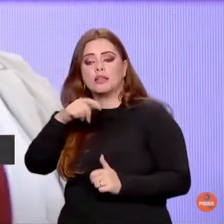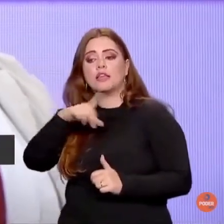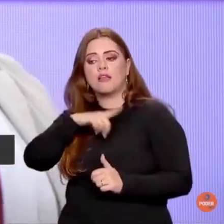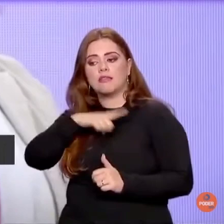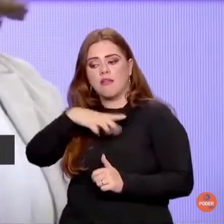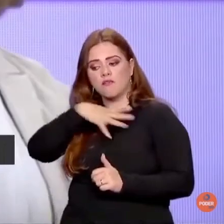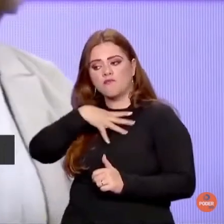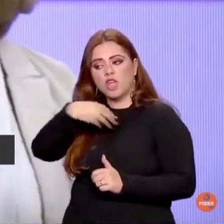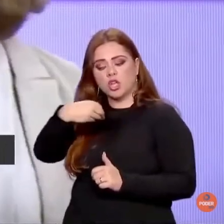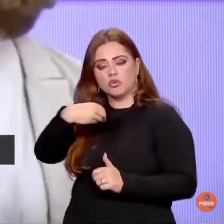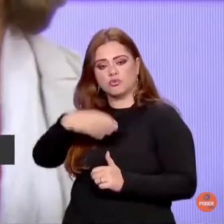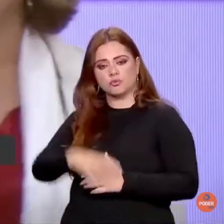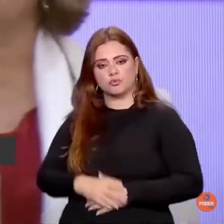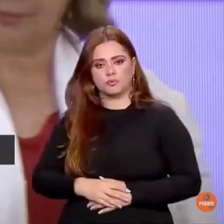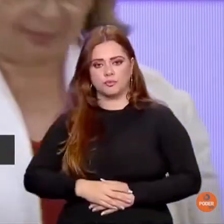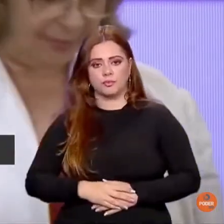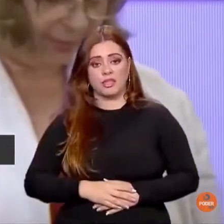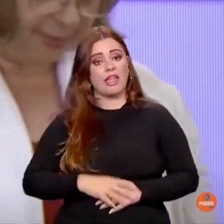um filho.